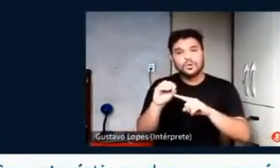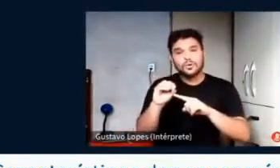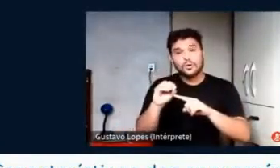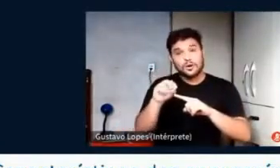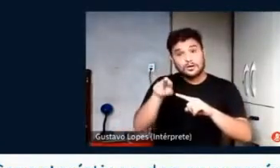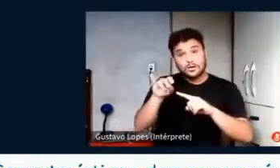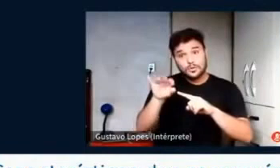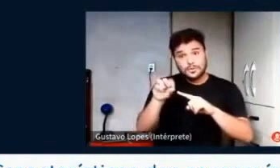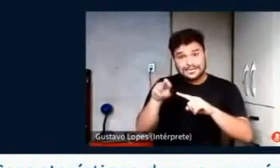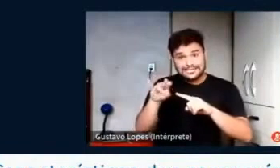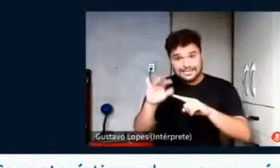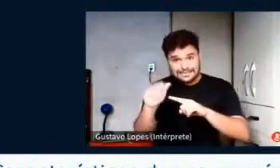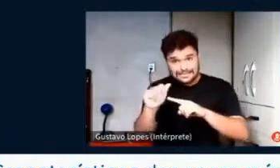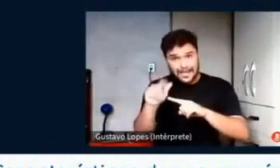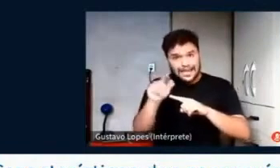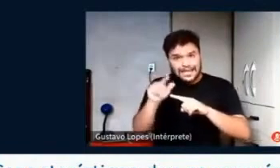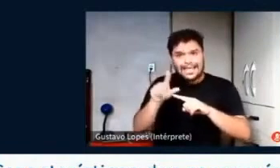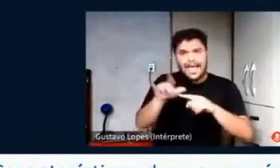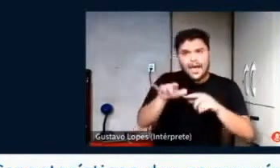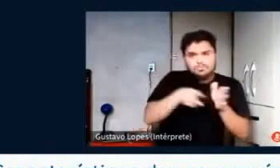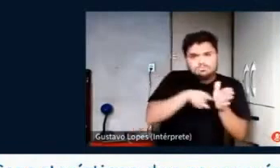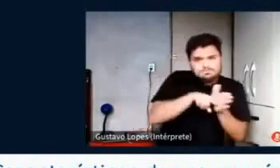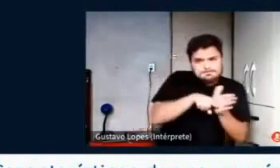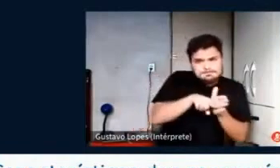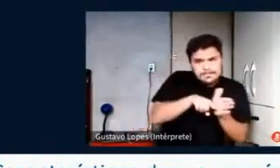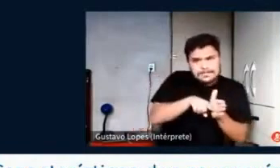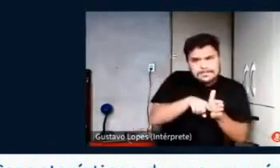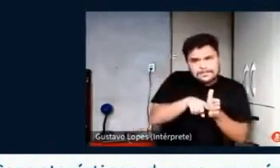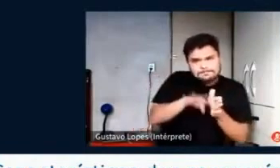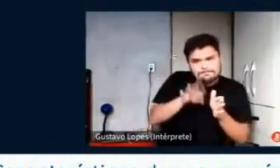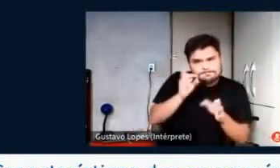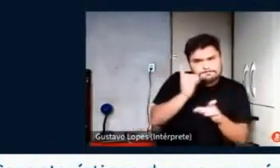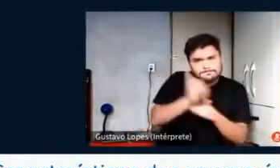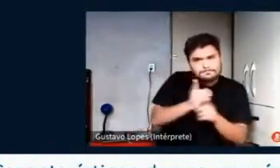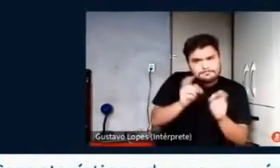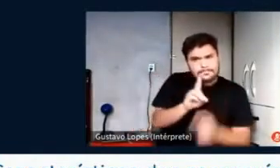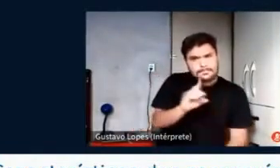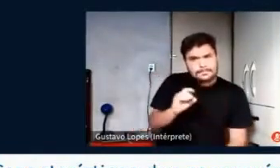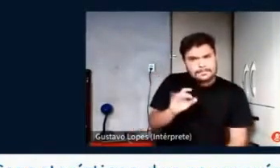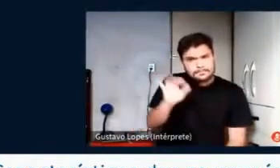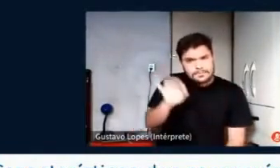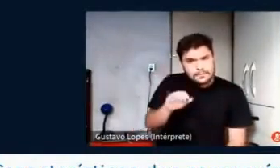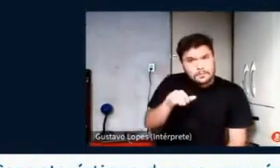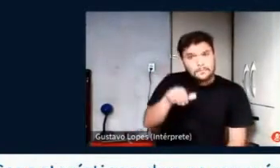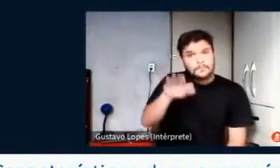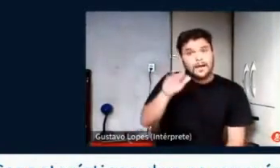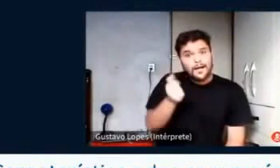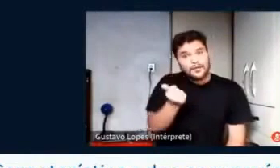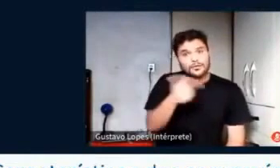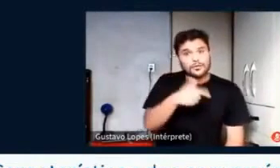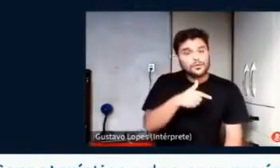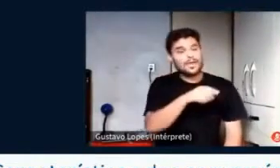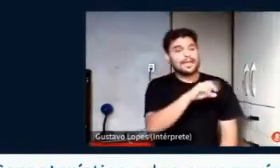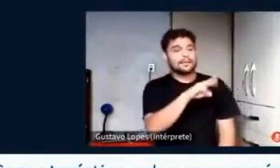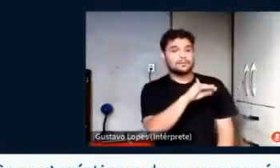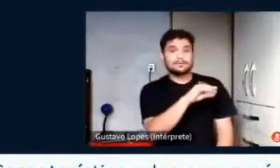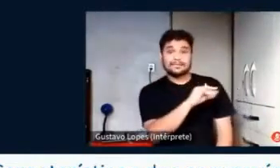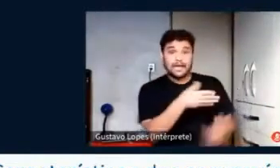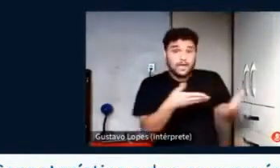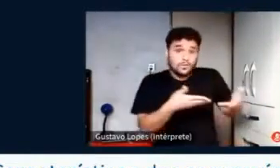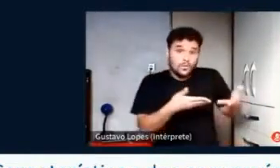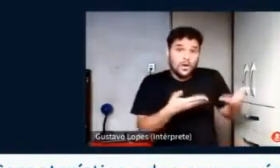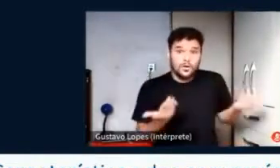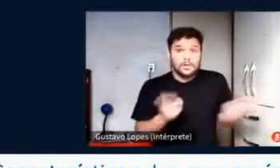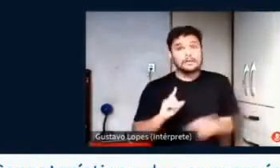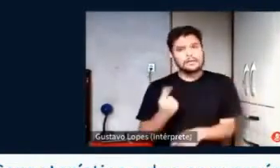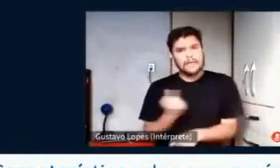eletroquimioluminescência, que é um teste sorológico muito mais preciso, achávamos, do que a quimioluminescência atual. E a gente viu no